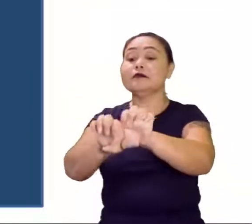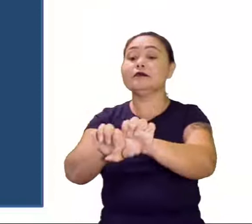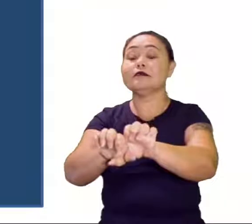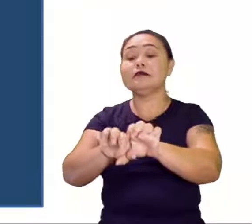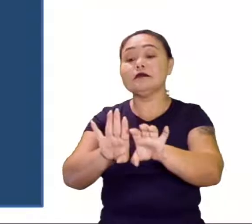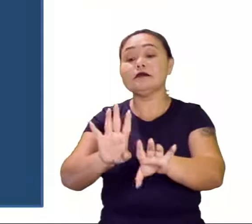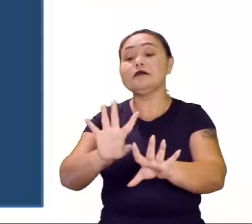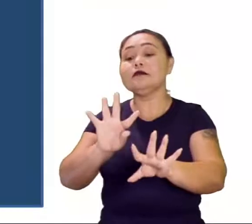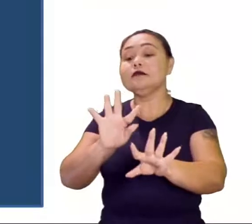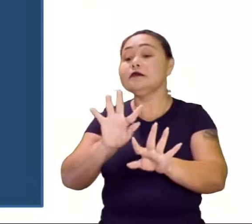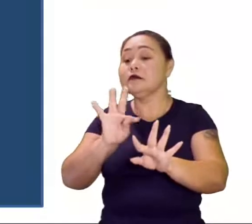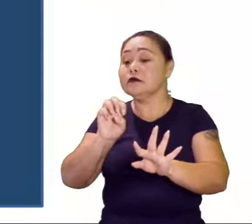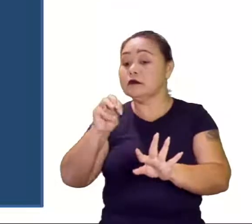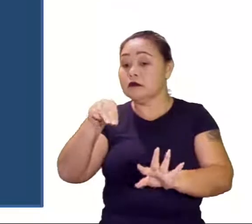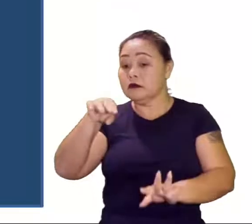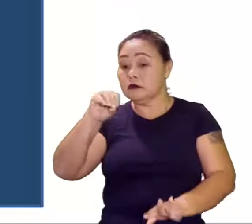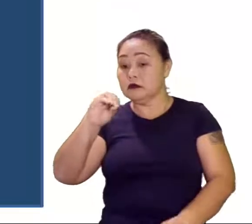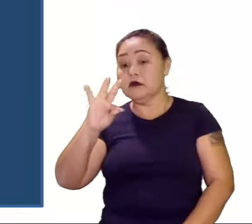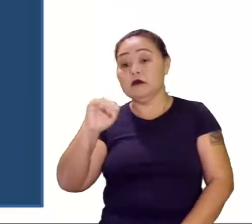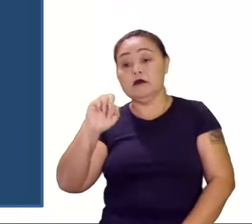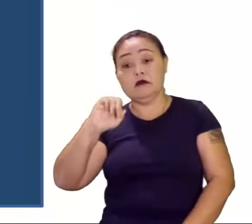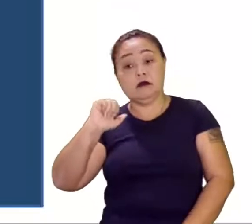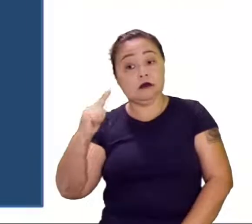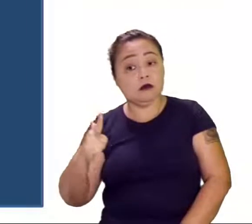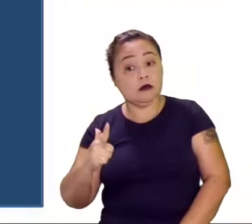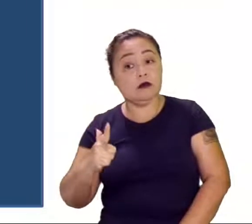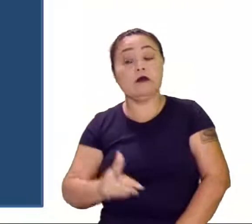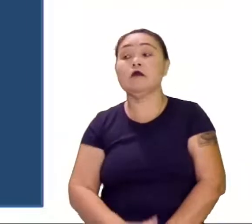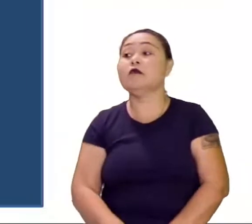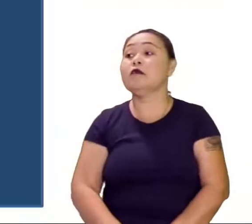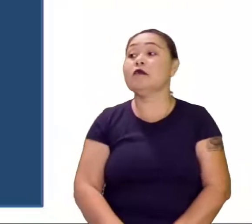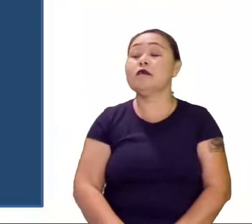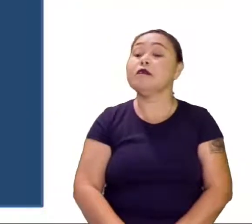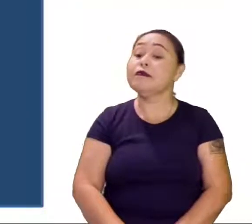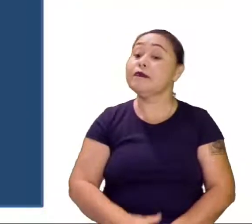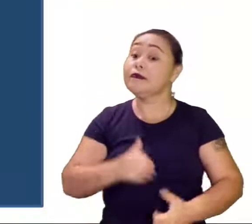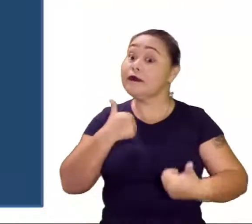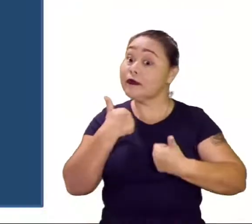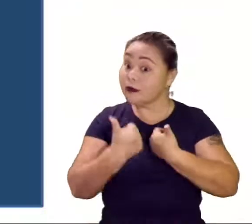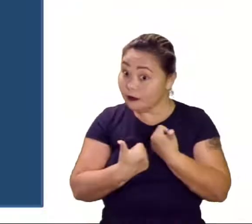do termo geral, tá? Beleza? Beleza.